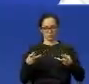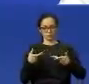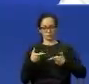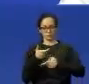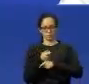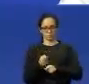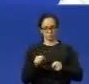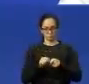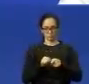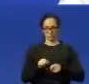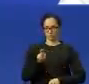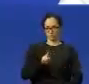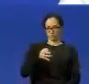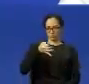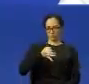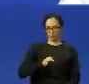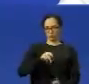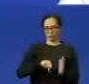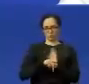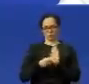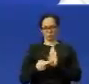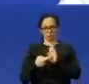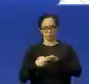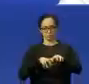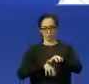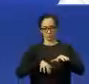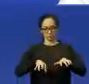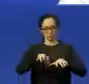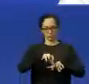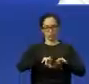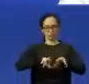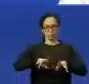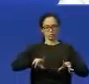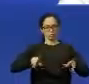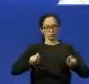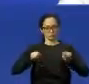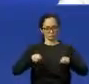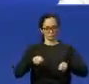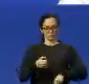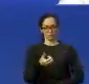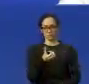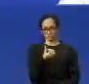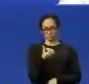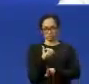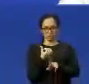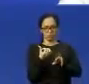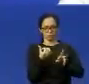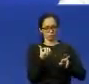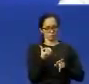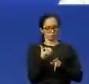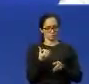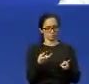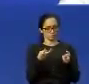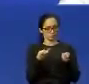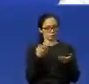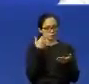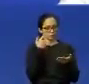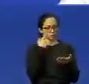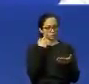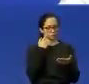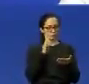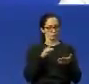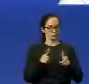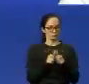da figura representam regiões diferentes. Aí nós teríamos 6 regiões distintas, olhando a parte